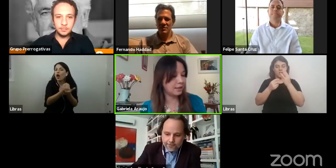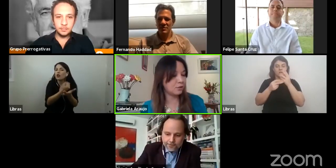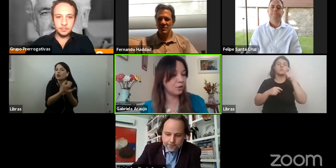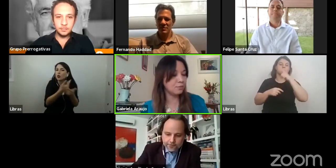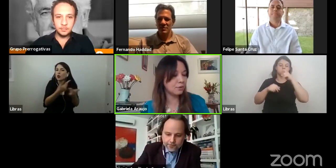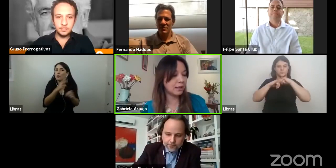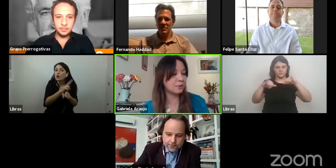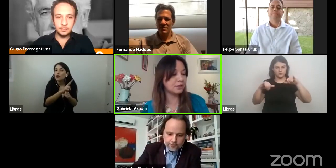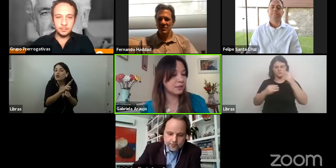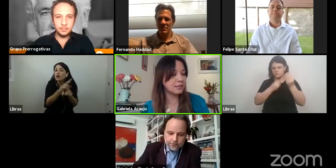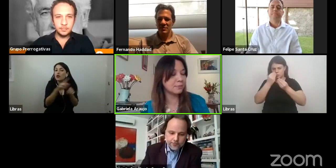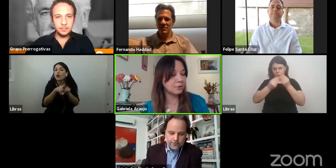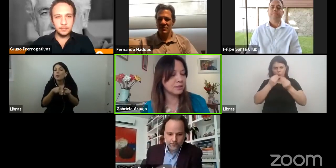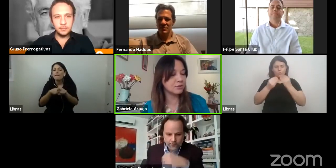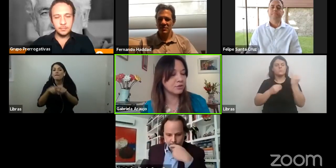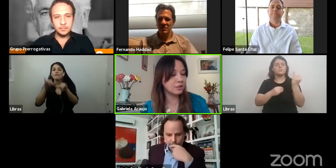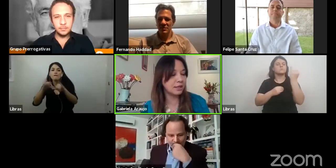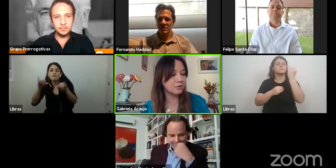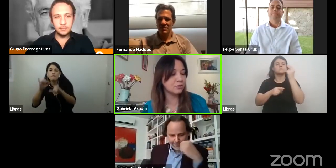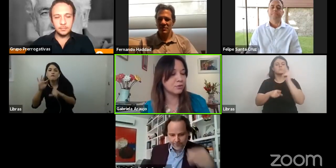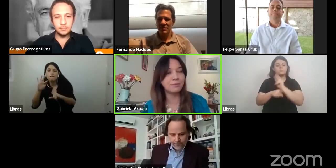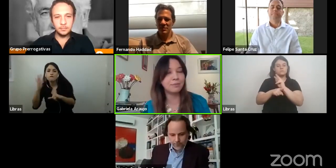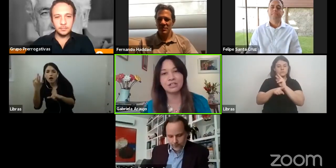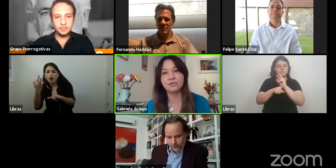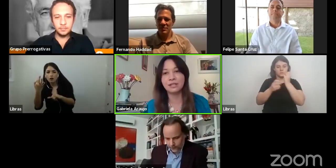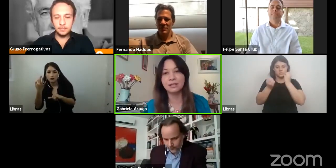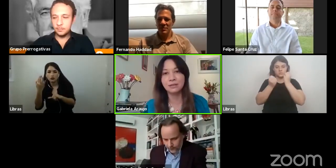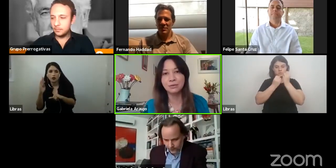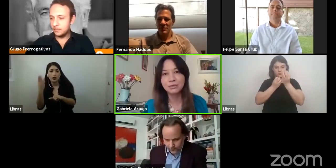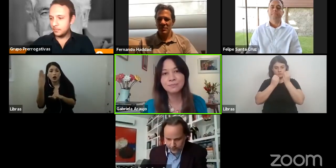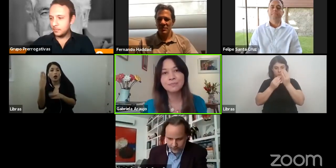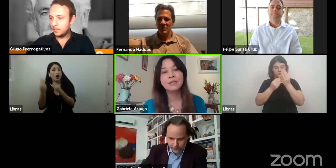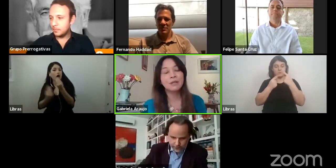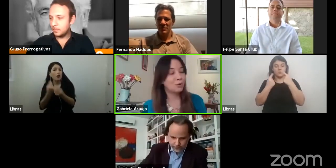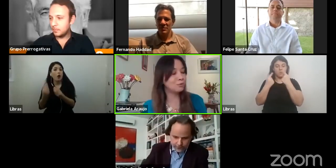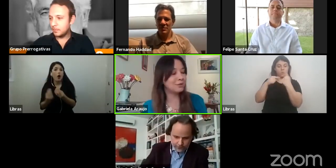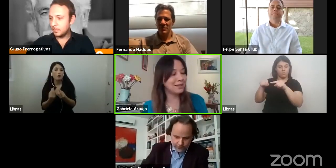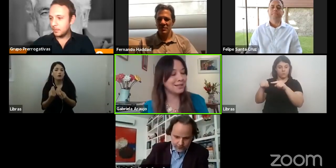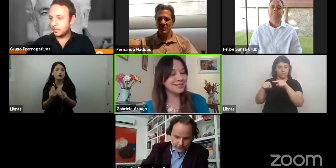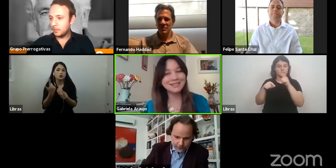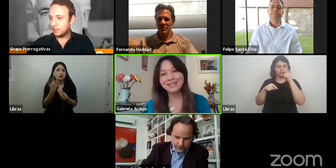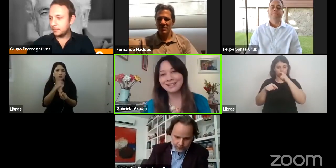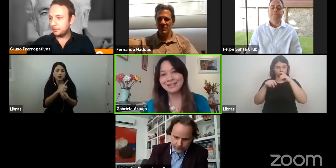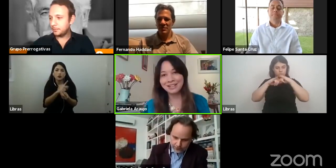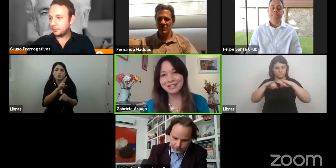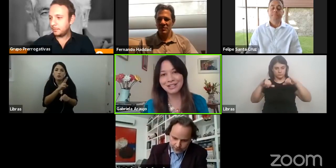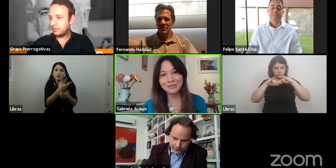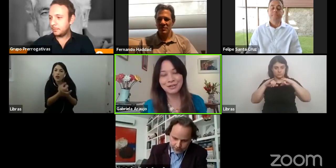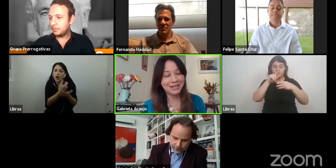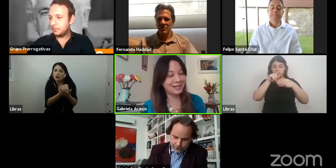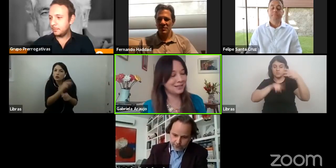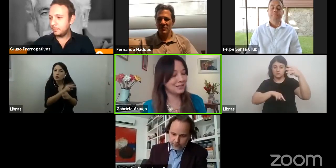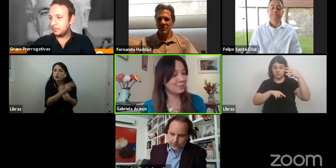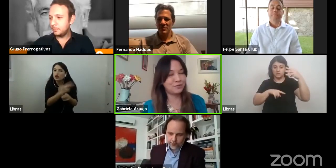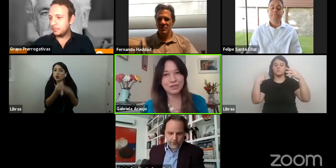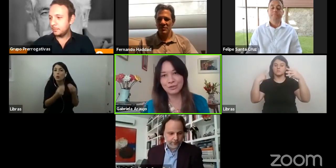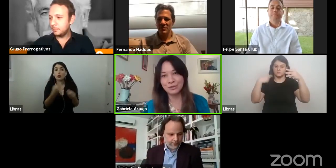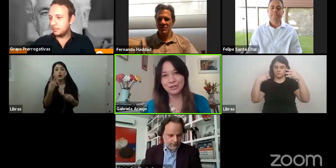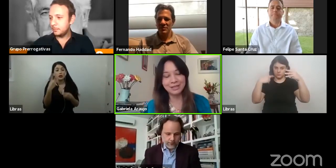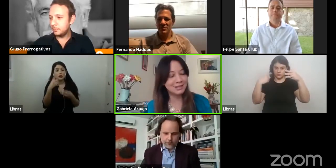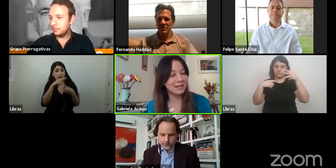né? Como a importância da proteção de dados no combate às fake news, com três grandes